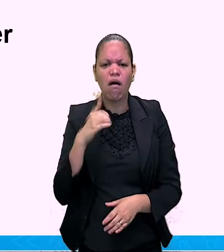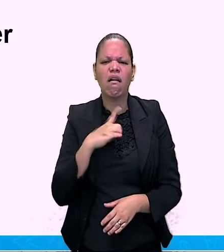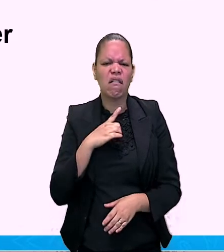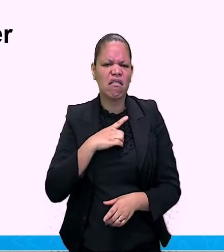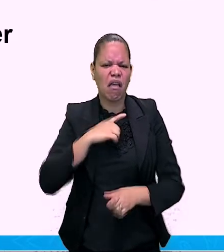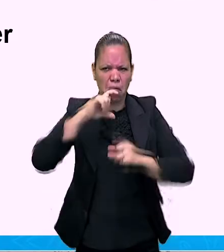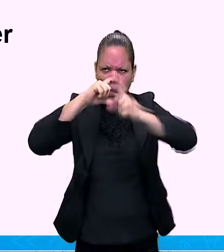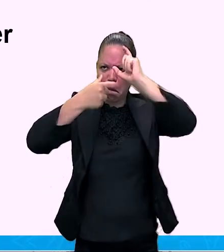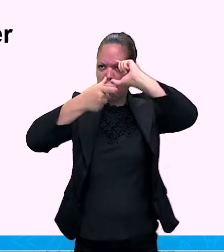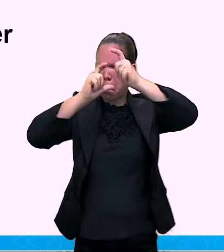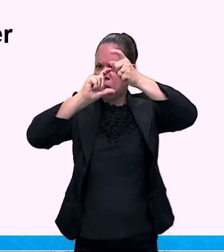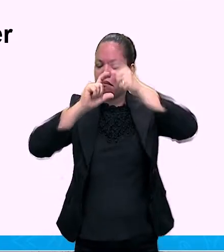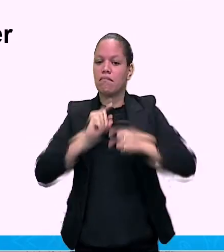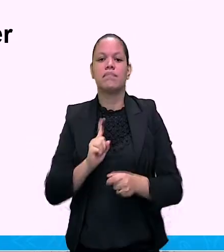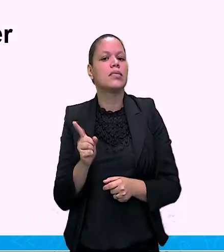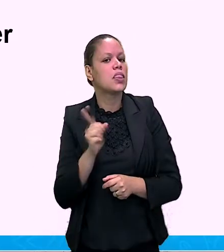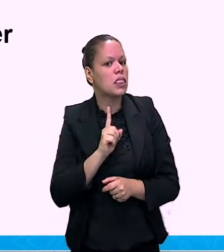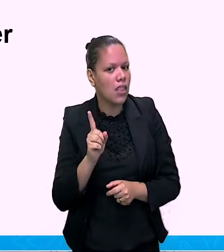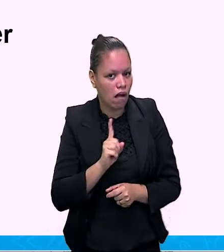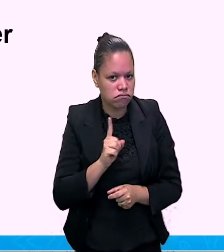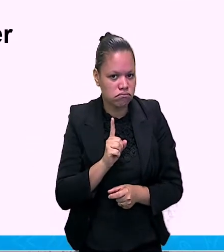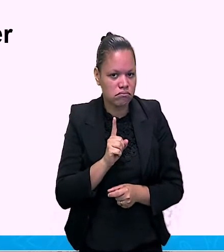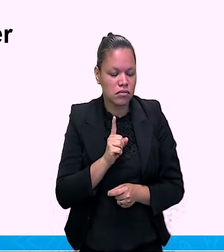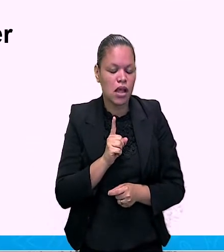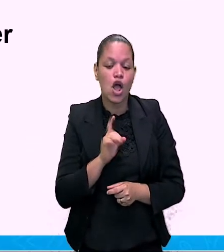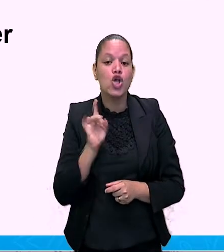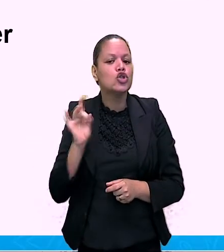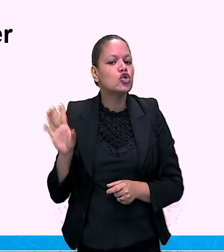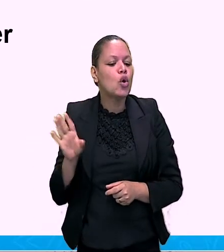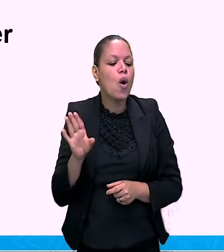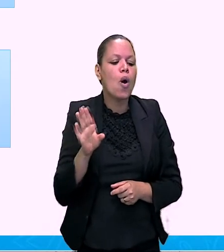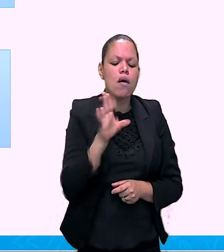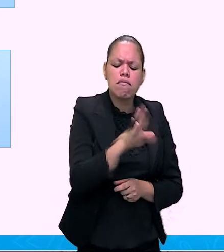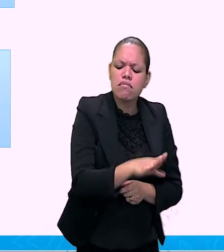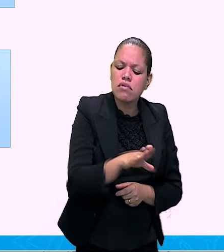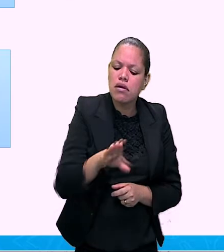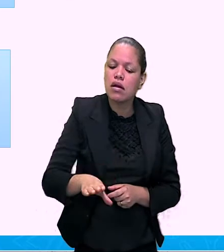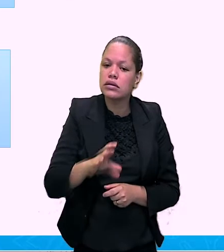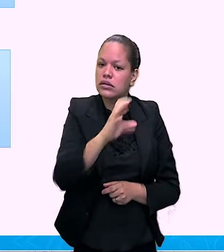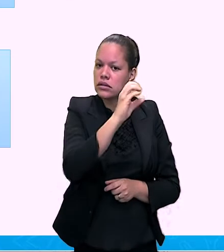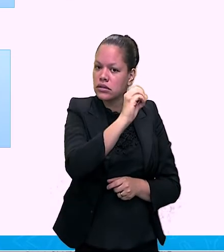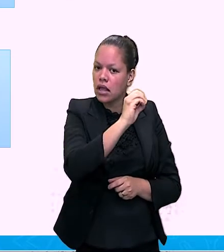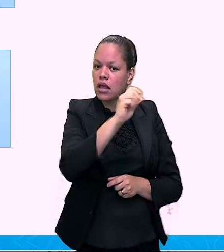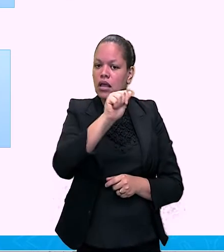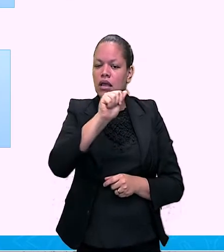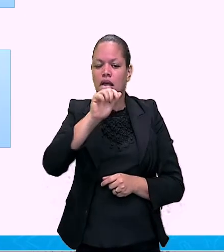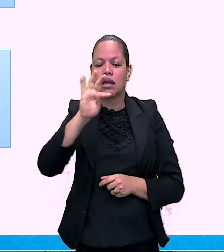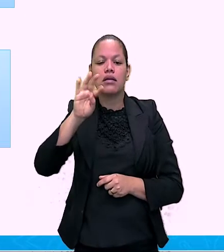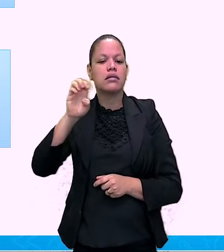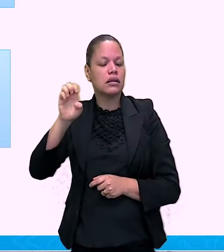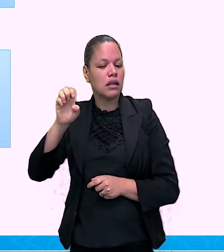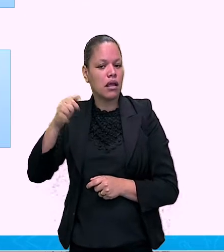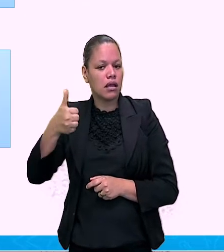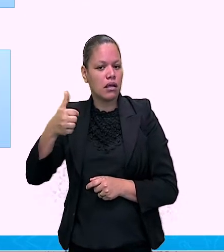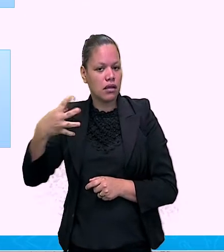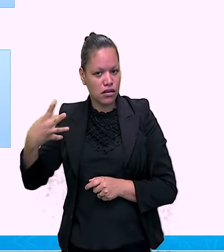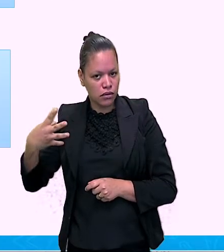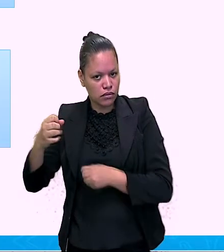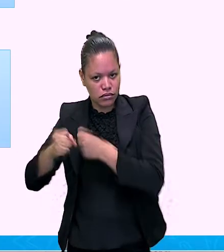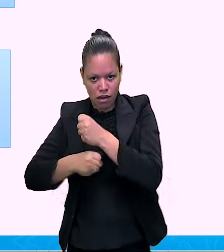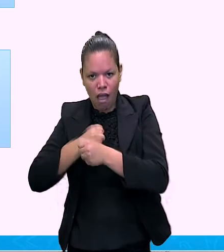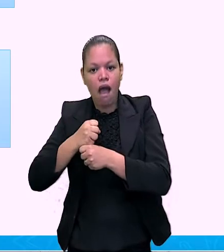crianças de 0 a 14 anos. Questão 6. Quais